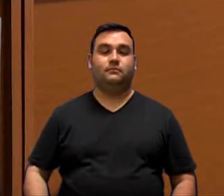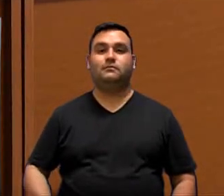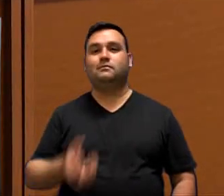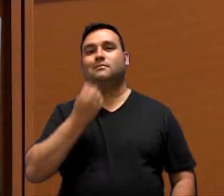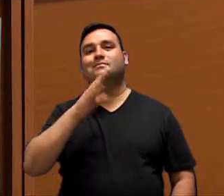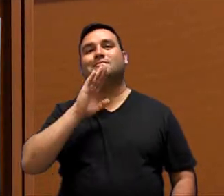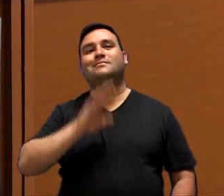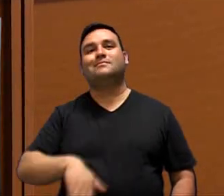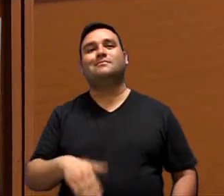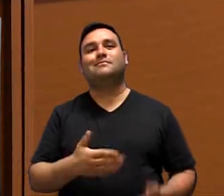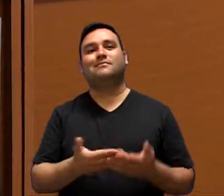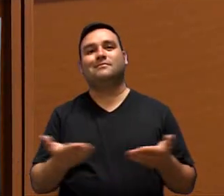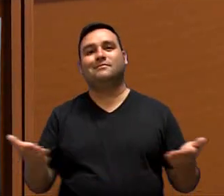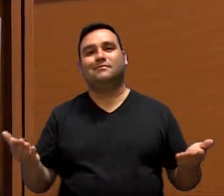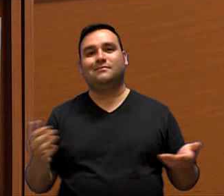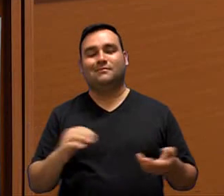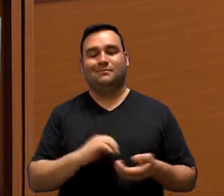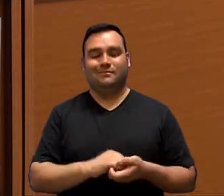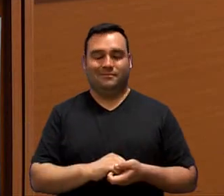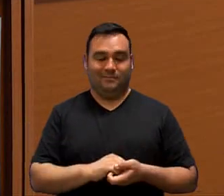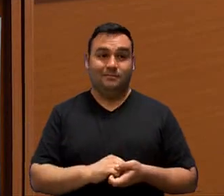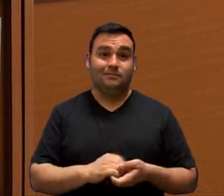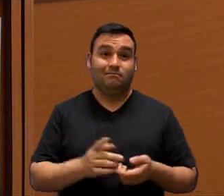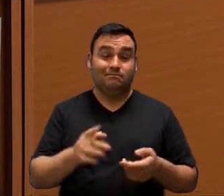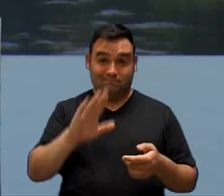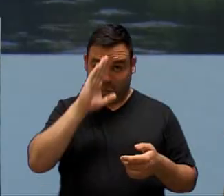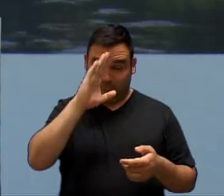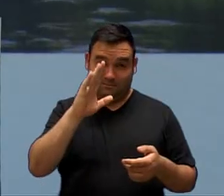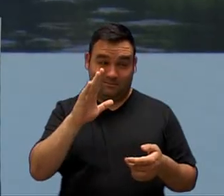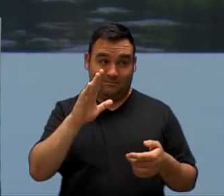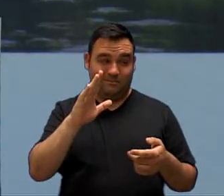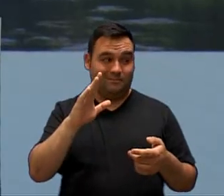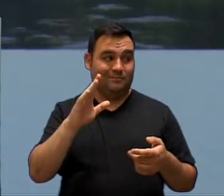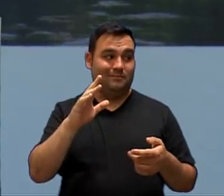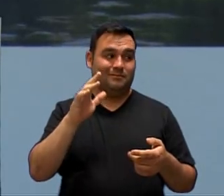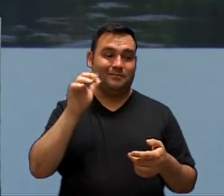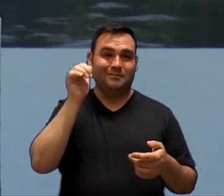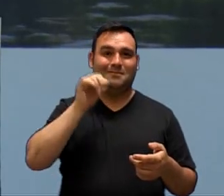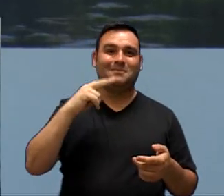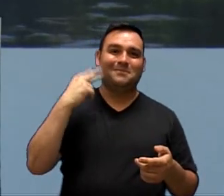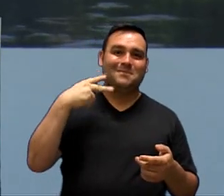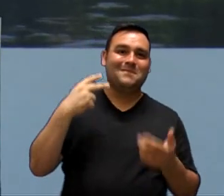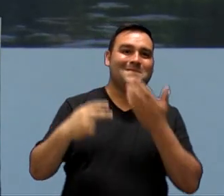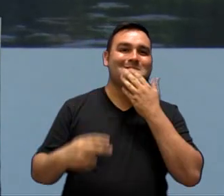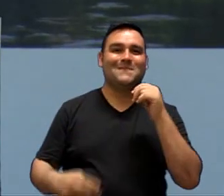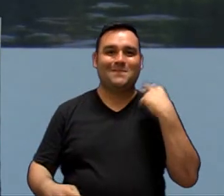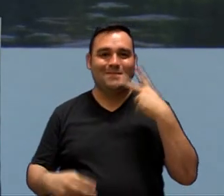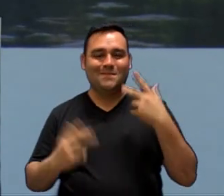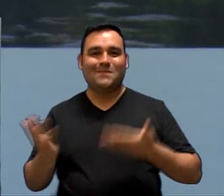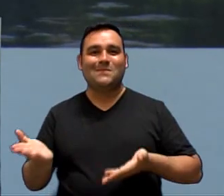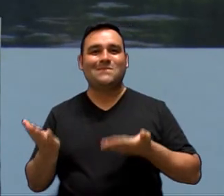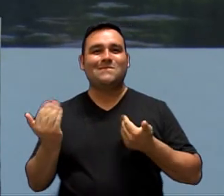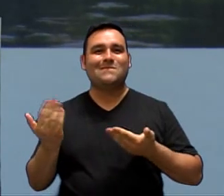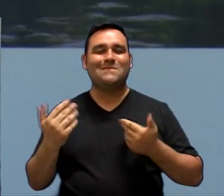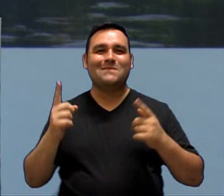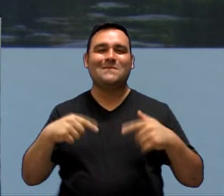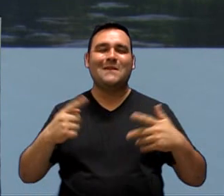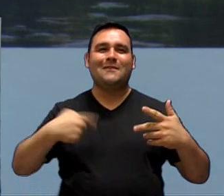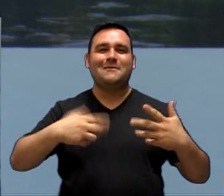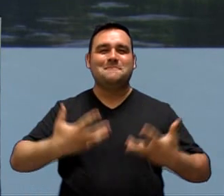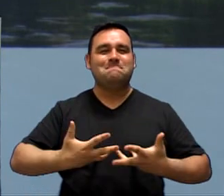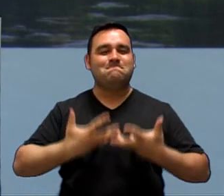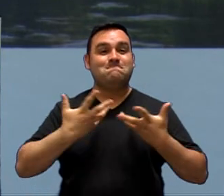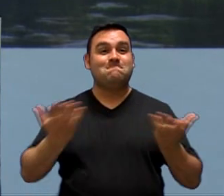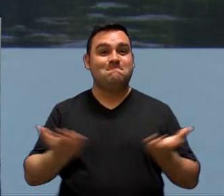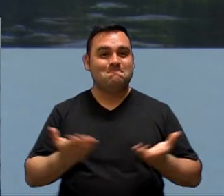Boa tarde a todos, em especial às vereadoras e vereadores jovens aqui, que são a motivação